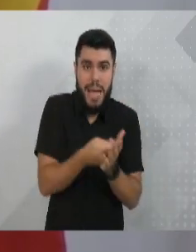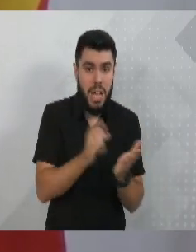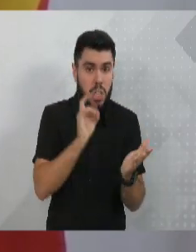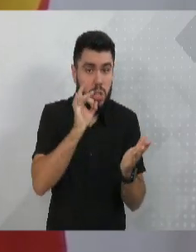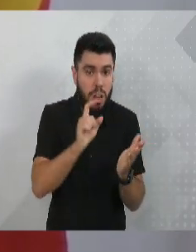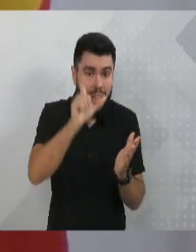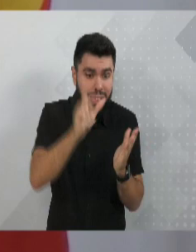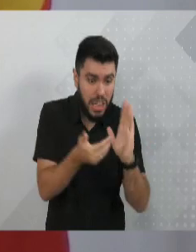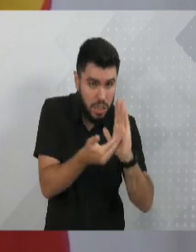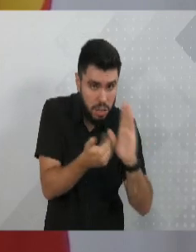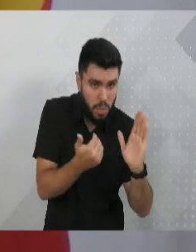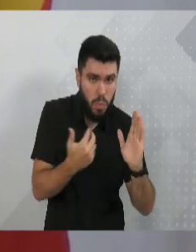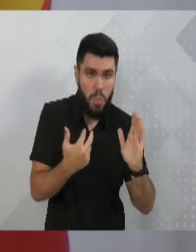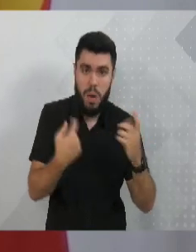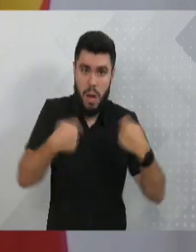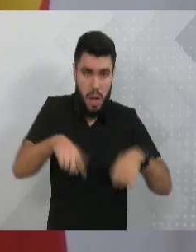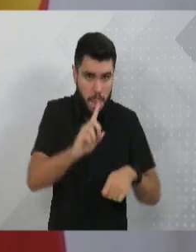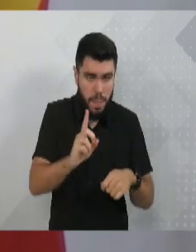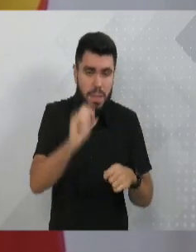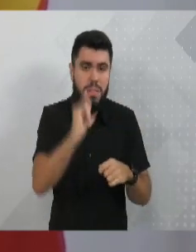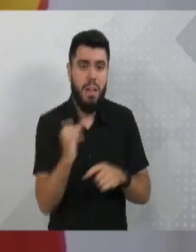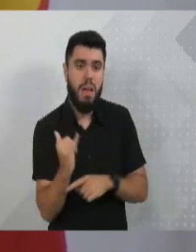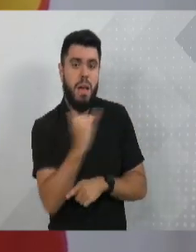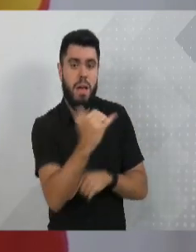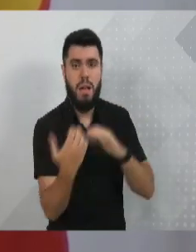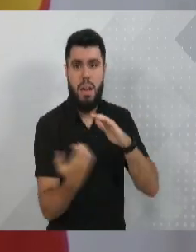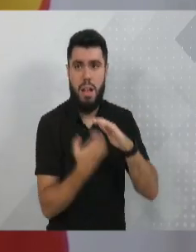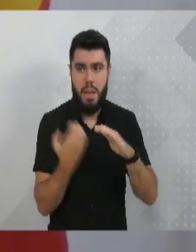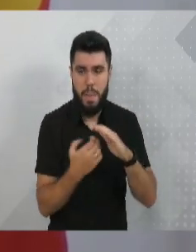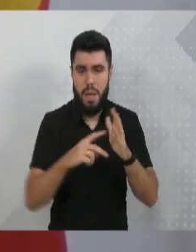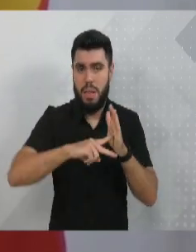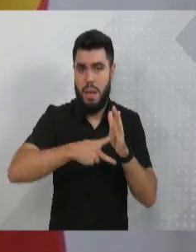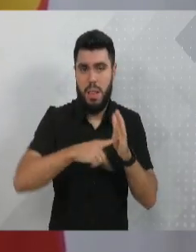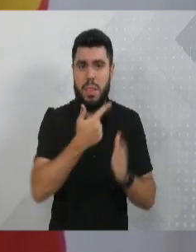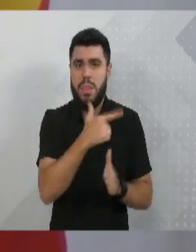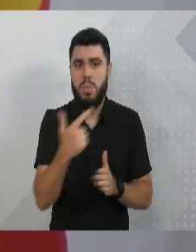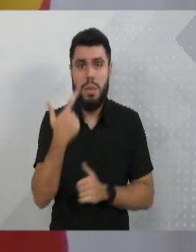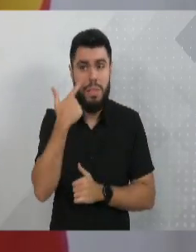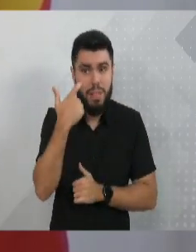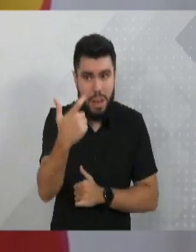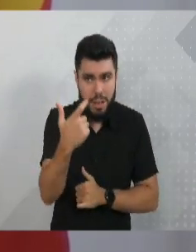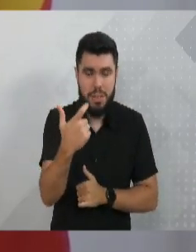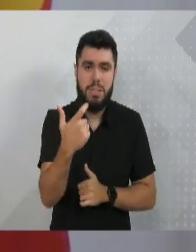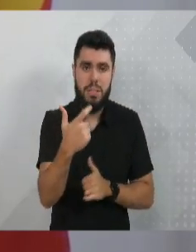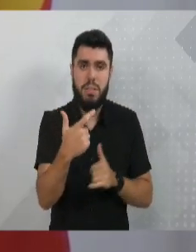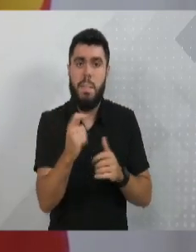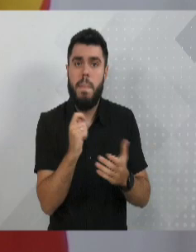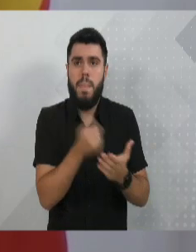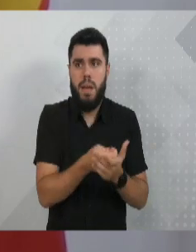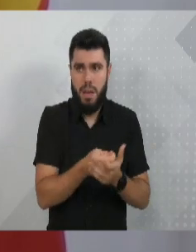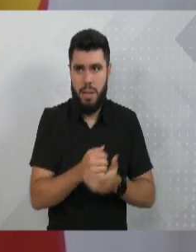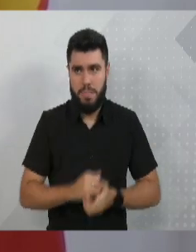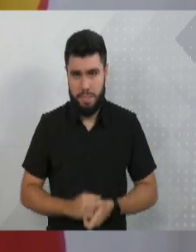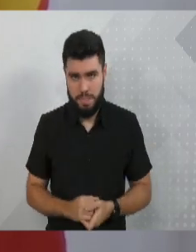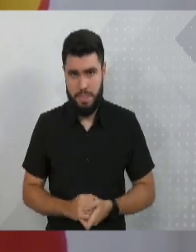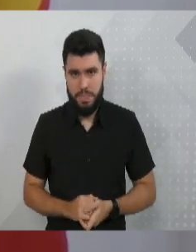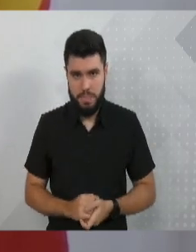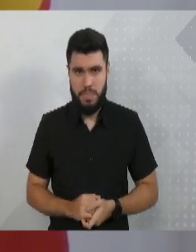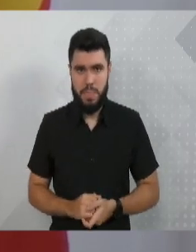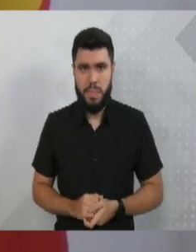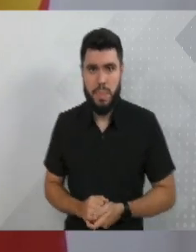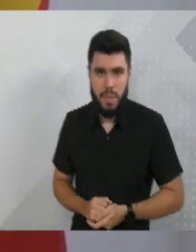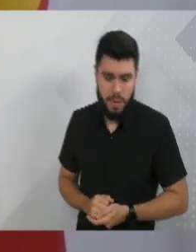isento o trabalhador que informar a empresa, ao sindicato, que não tem interesse em fazer a contribuição